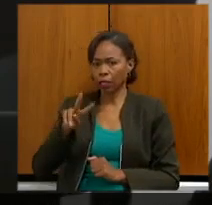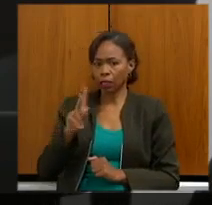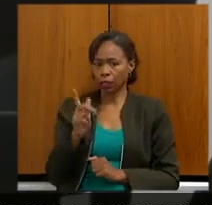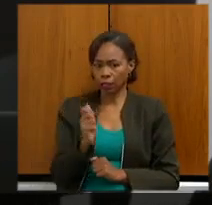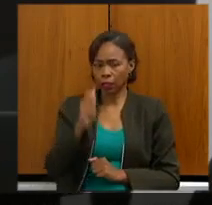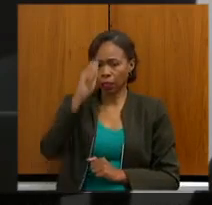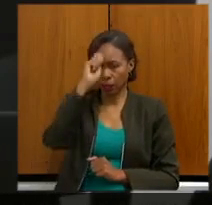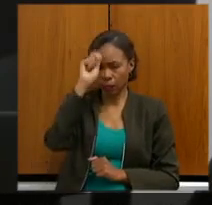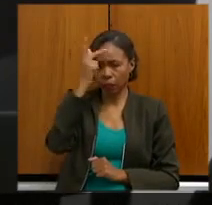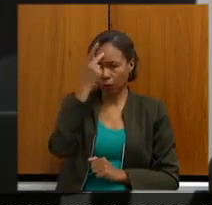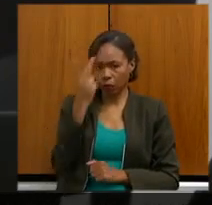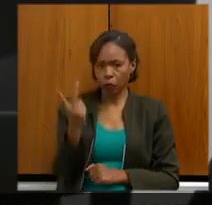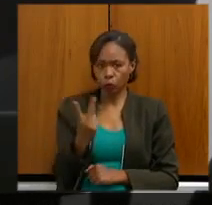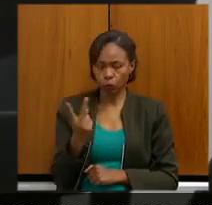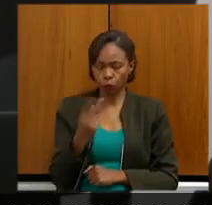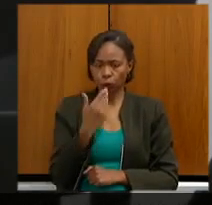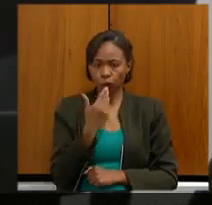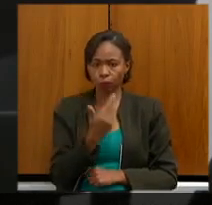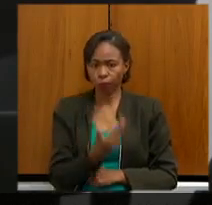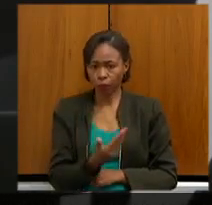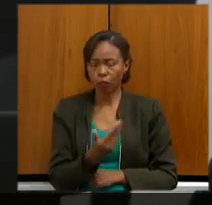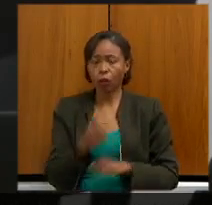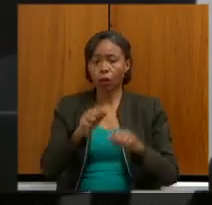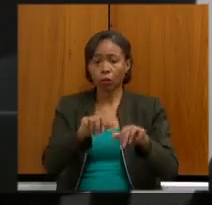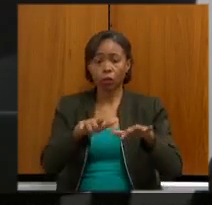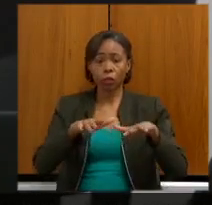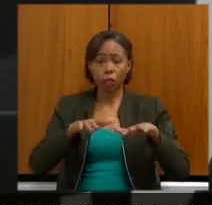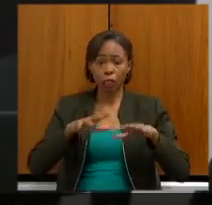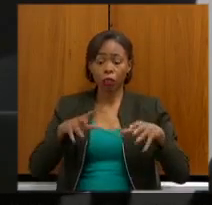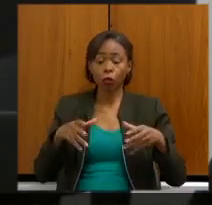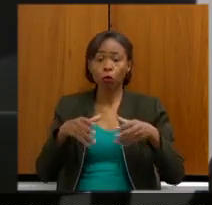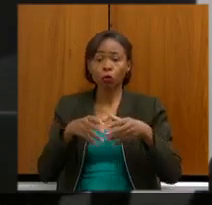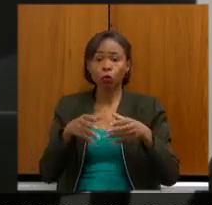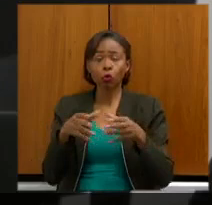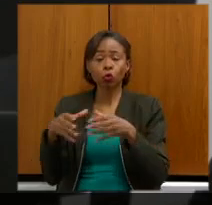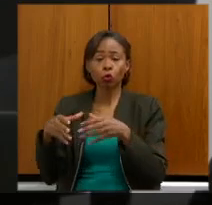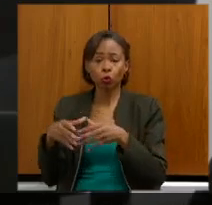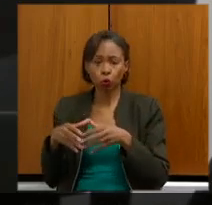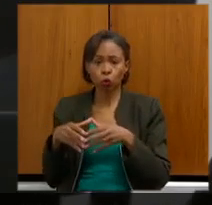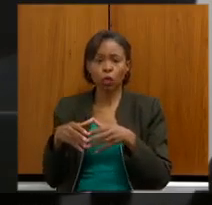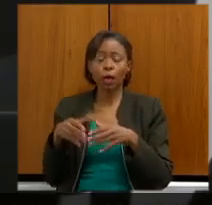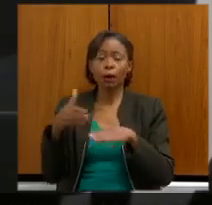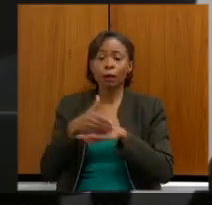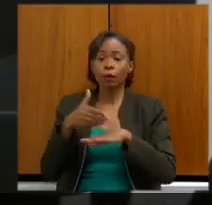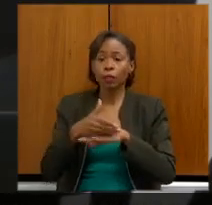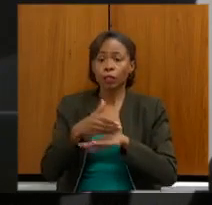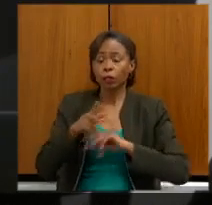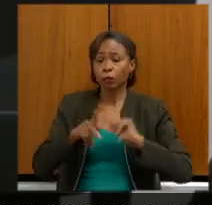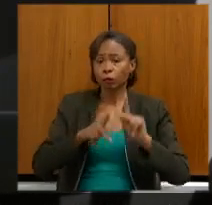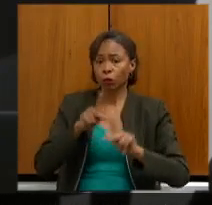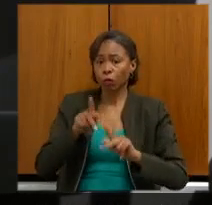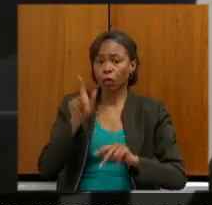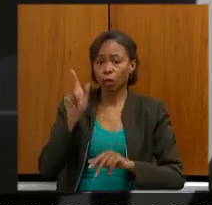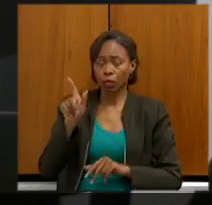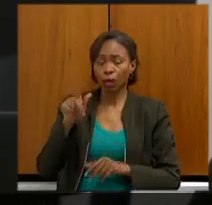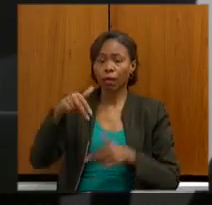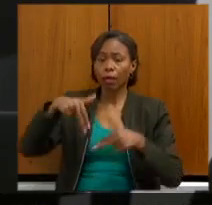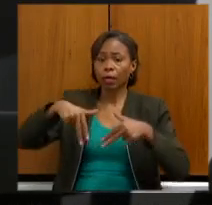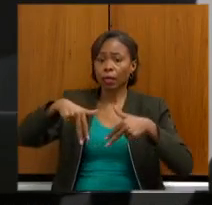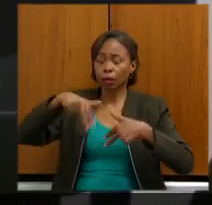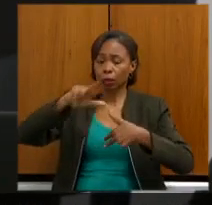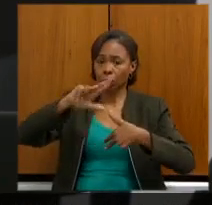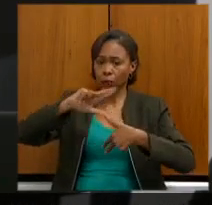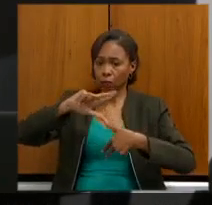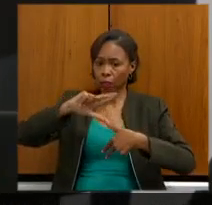deputada Ana Paula seja realizada audiência conjunta com a comissão de Participação Popular no município de Ribeirão das Neves para